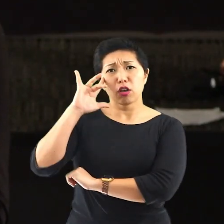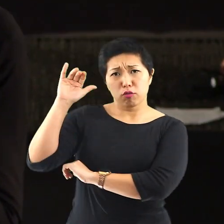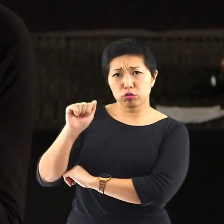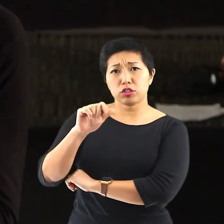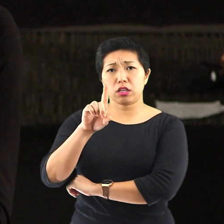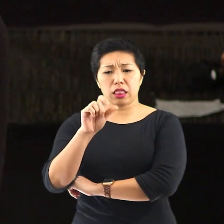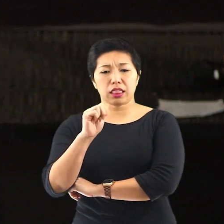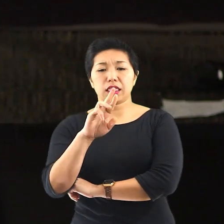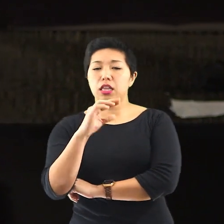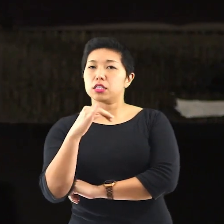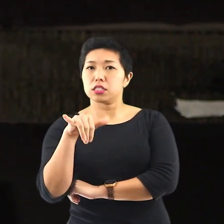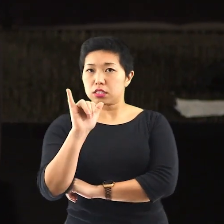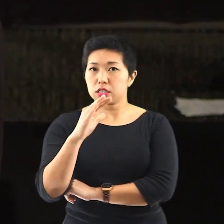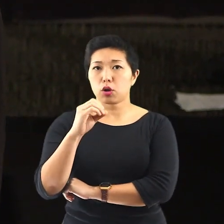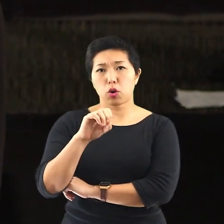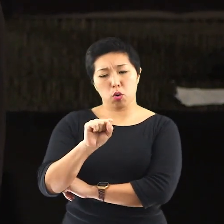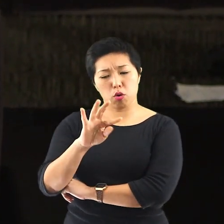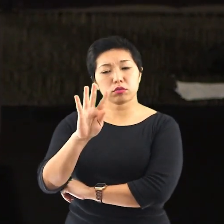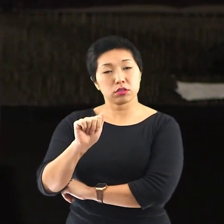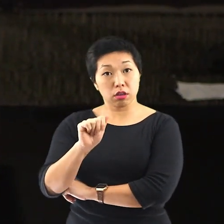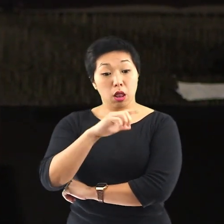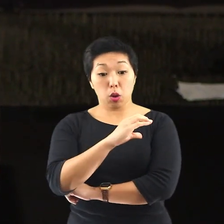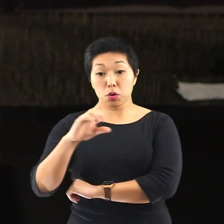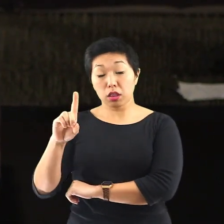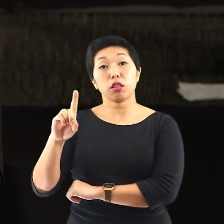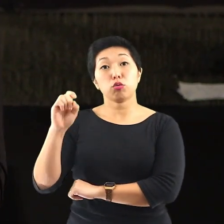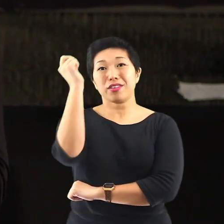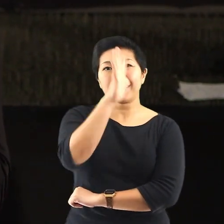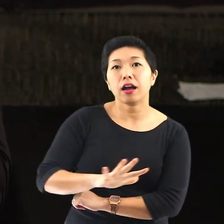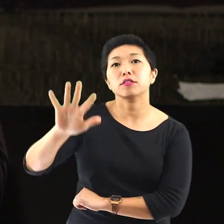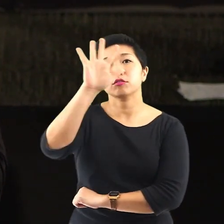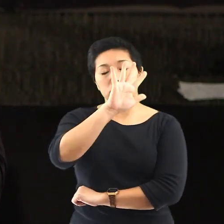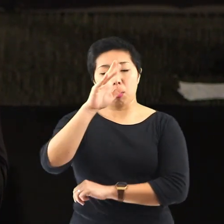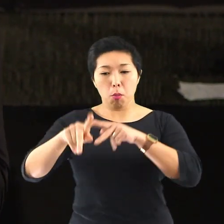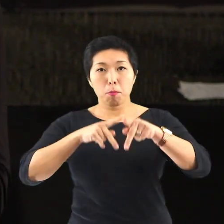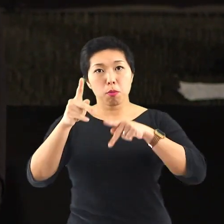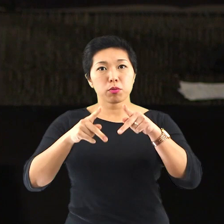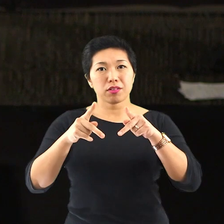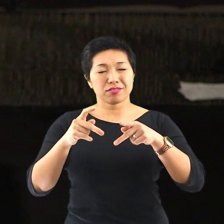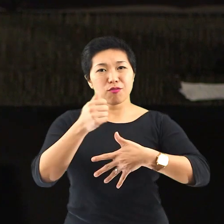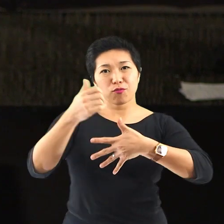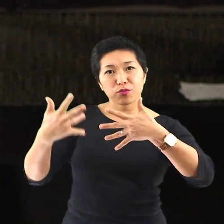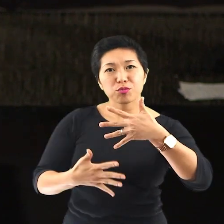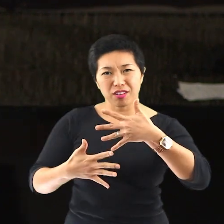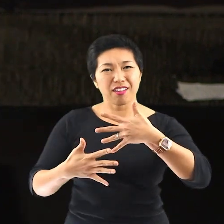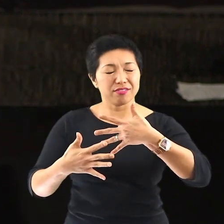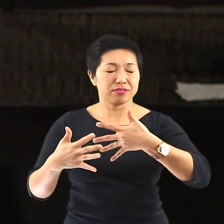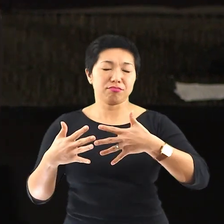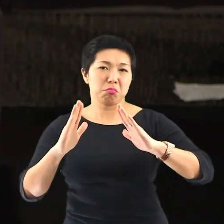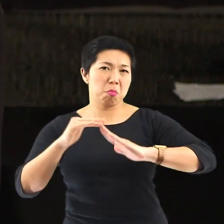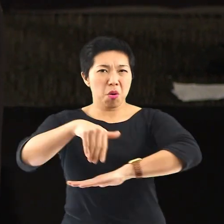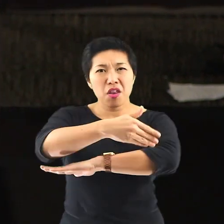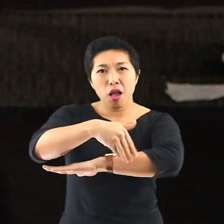o Darcy Costa, coordenador nacional da população em situação de rua, pediu que eu fizesse uma